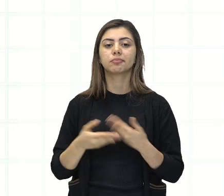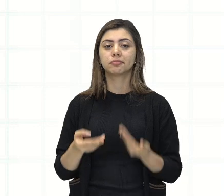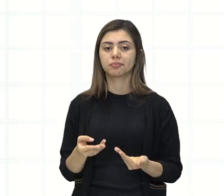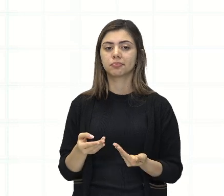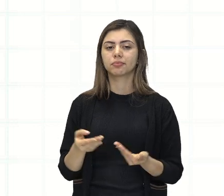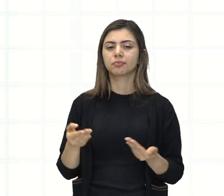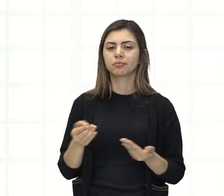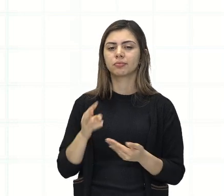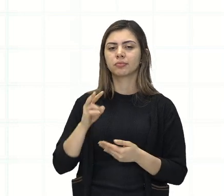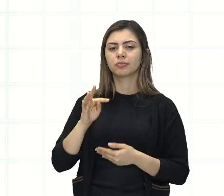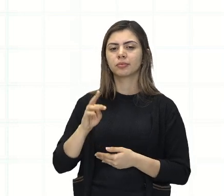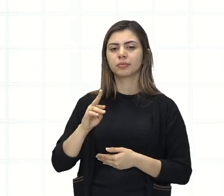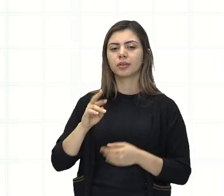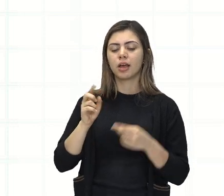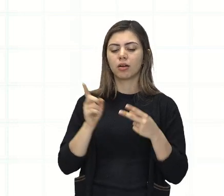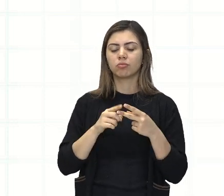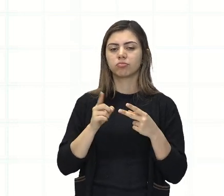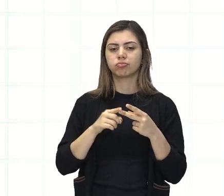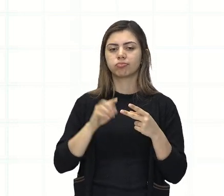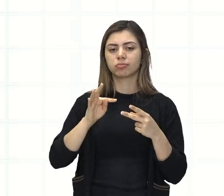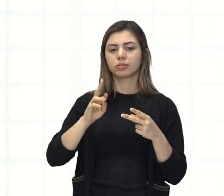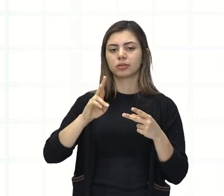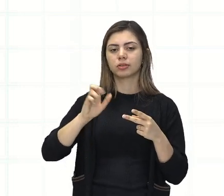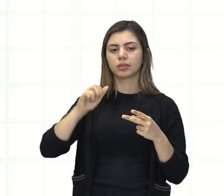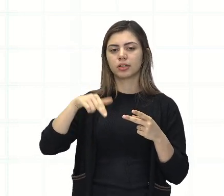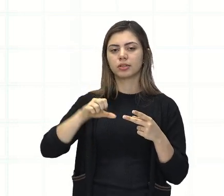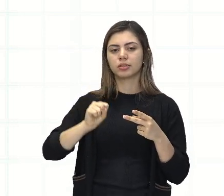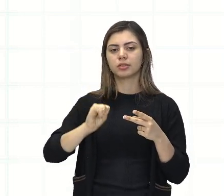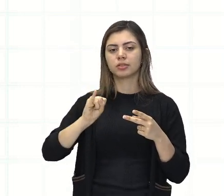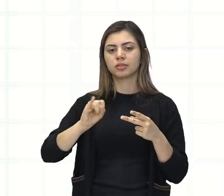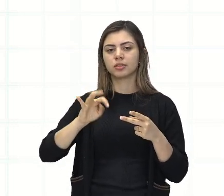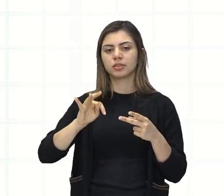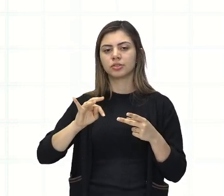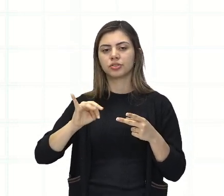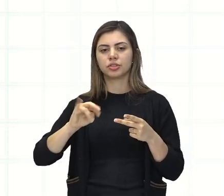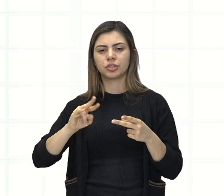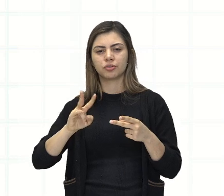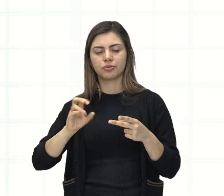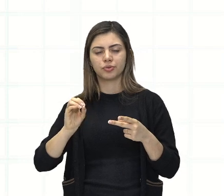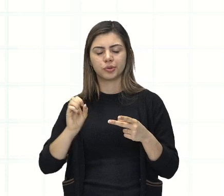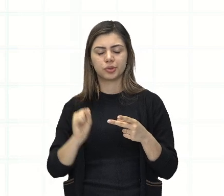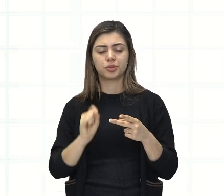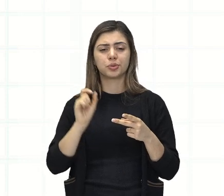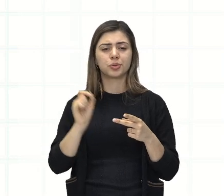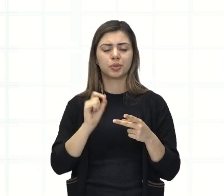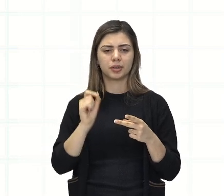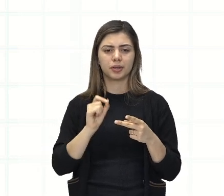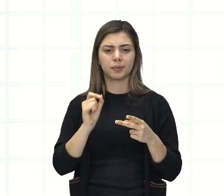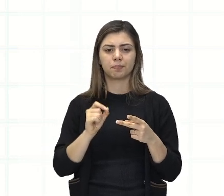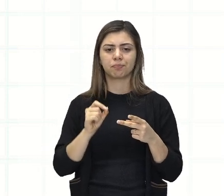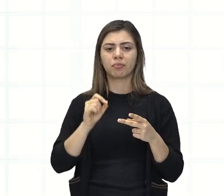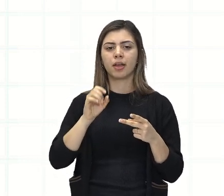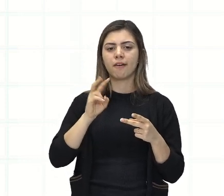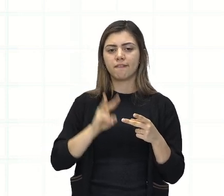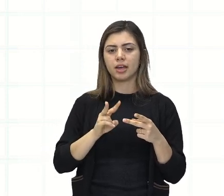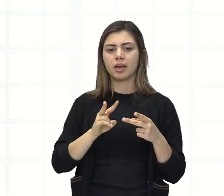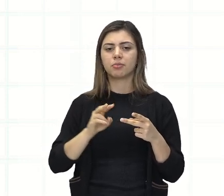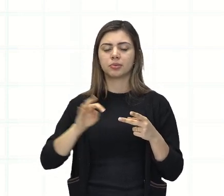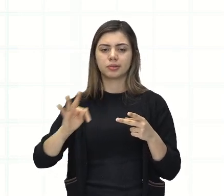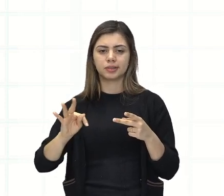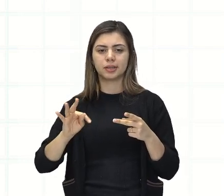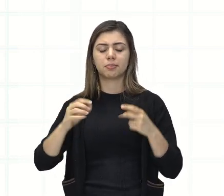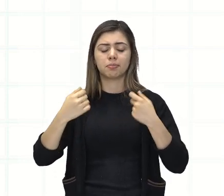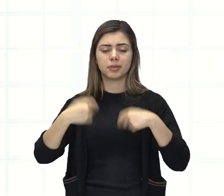Transitivos. Vamos lá, transitivos. Os transitivos, eles precisam de